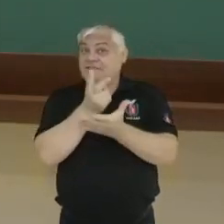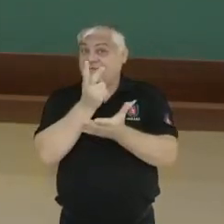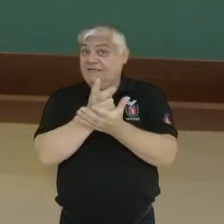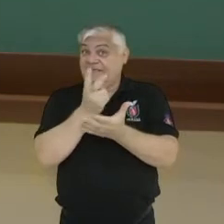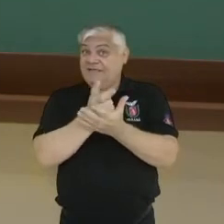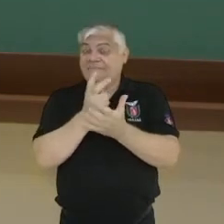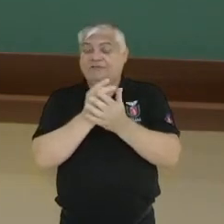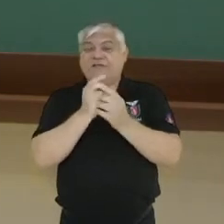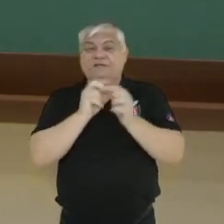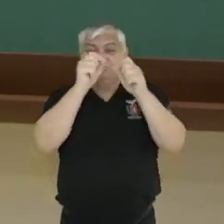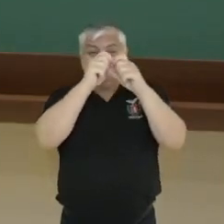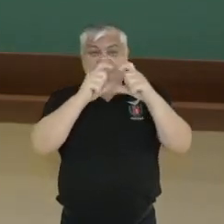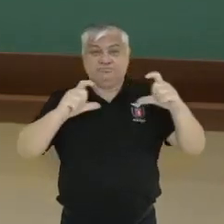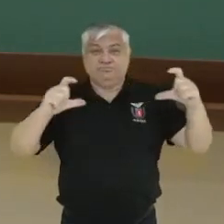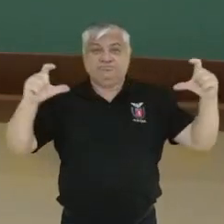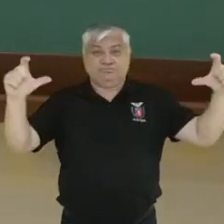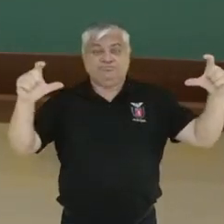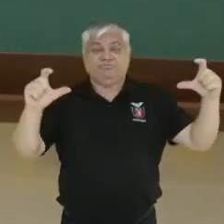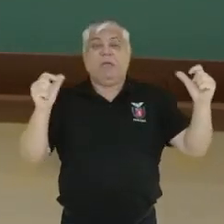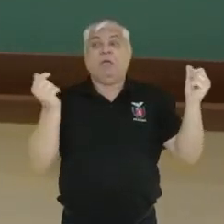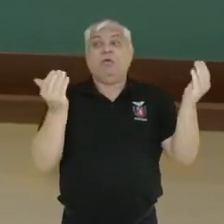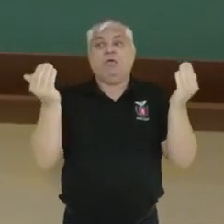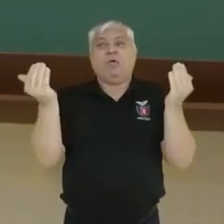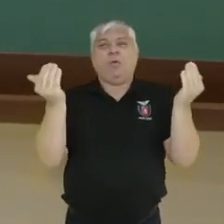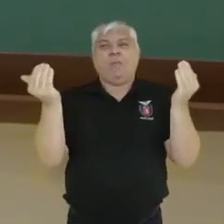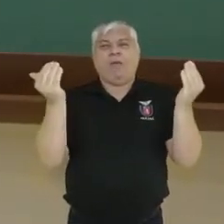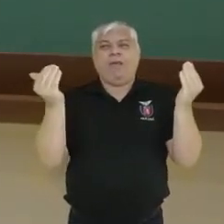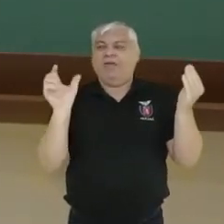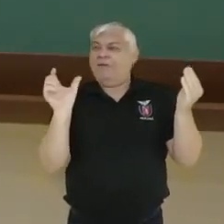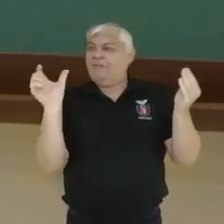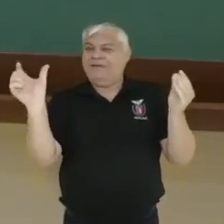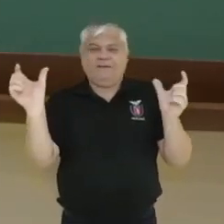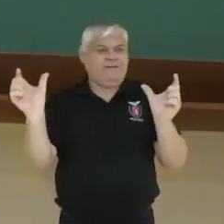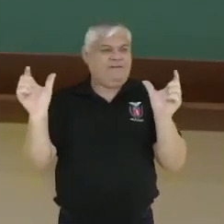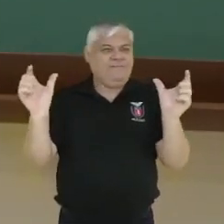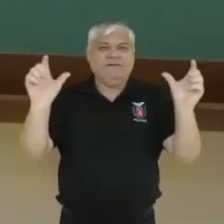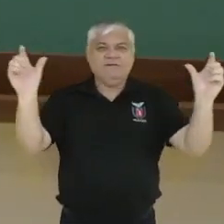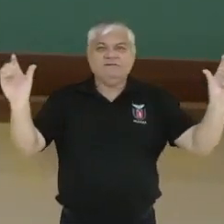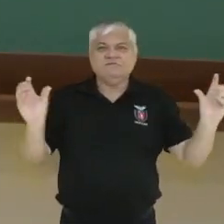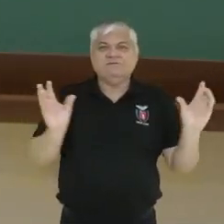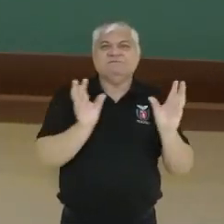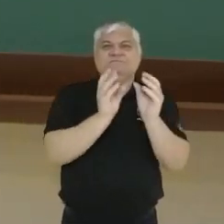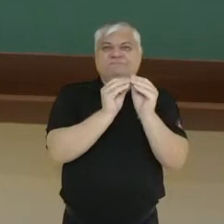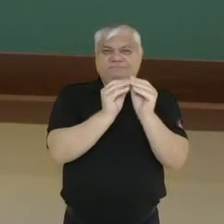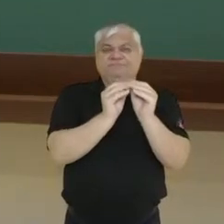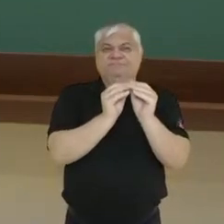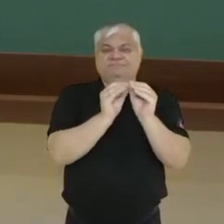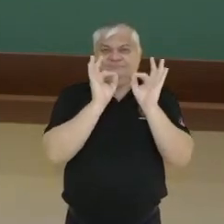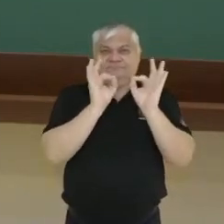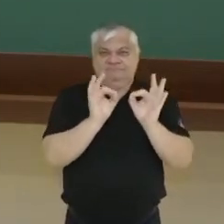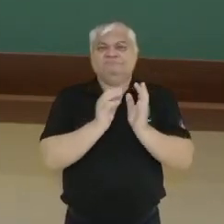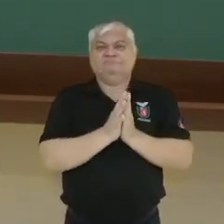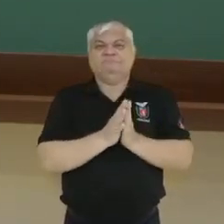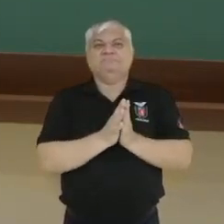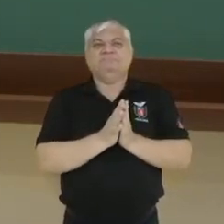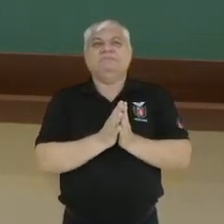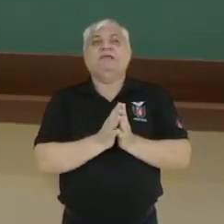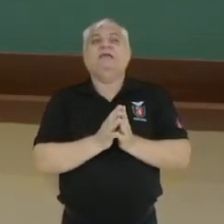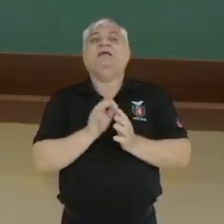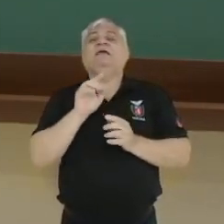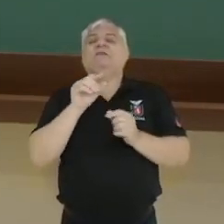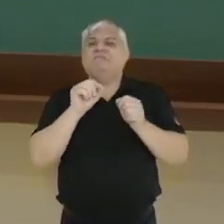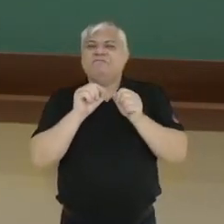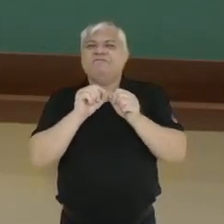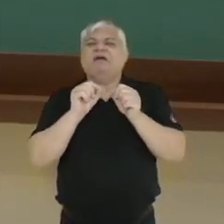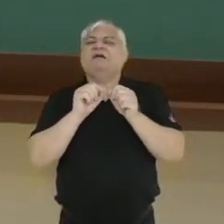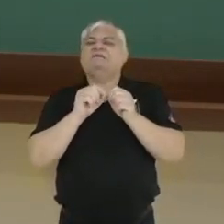equação geral e comparar com a equação geral que foi dada daquela circunferência específica. E vai fazendo